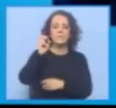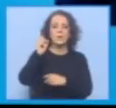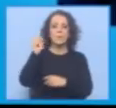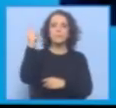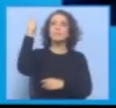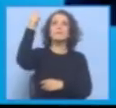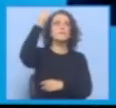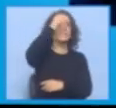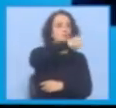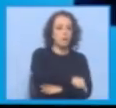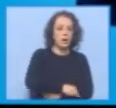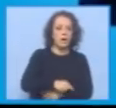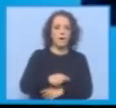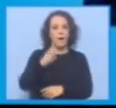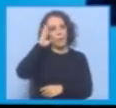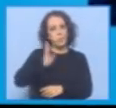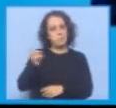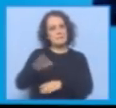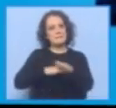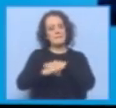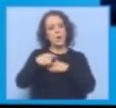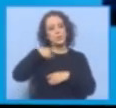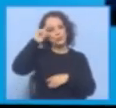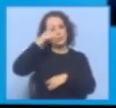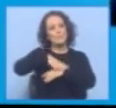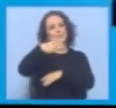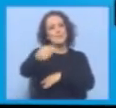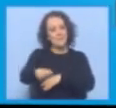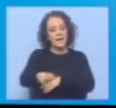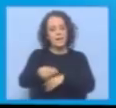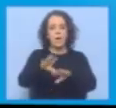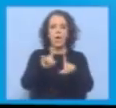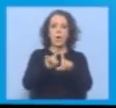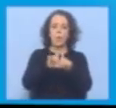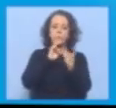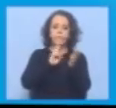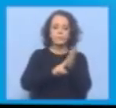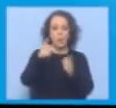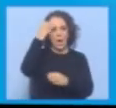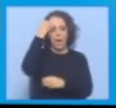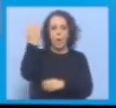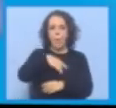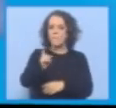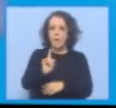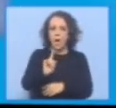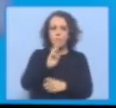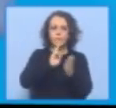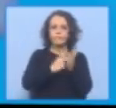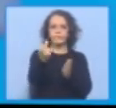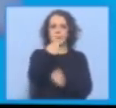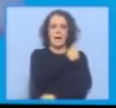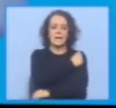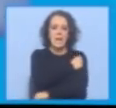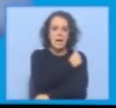Porque tu estavas a ver que, efetivamente, os reis não vinham. E depois ir à casa